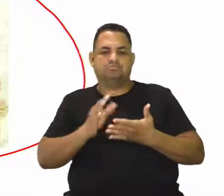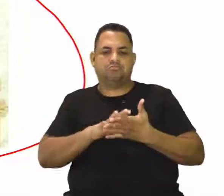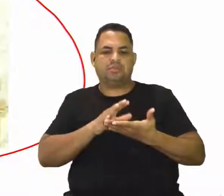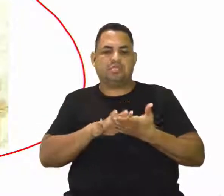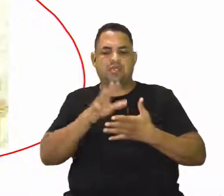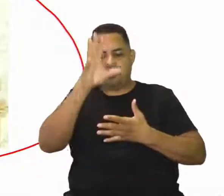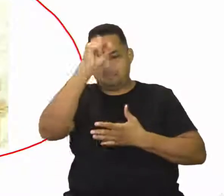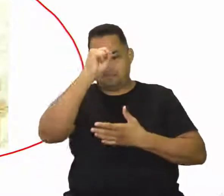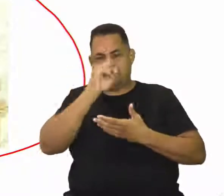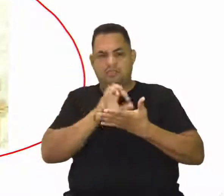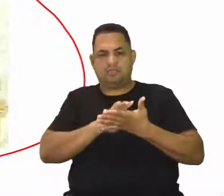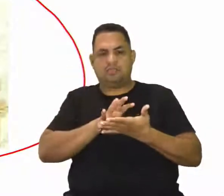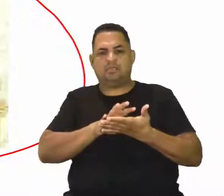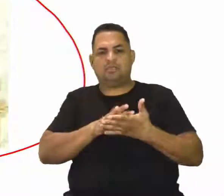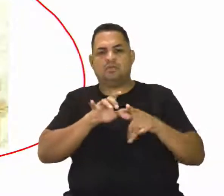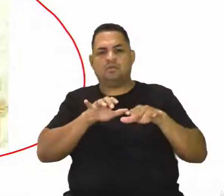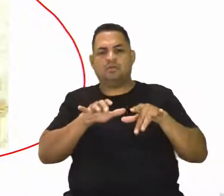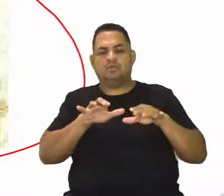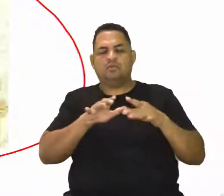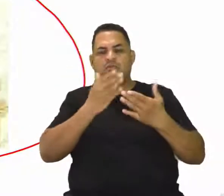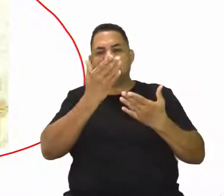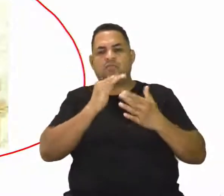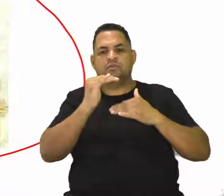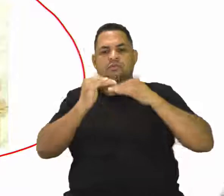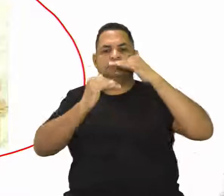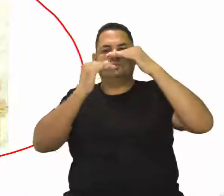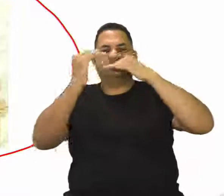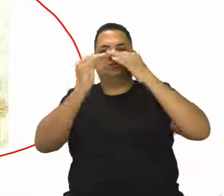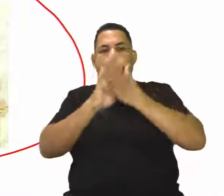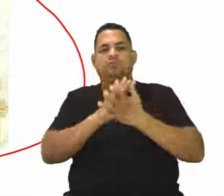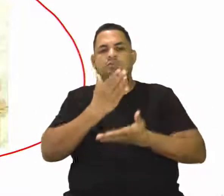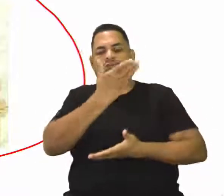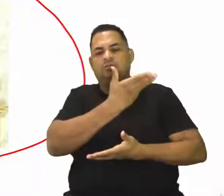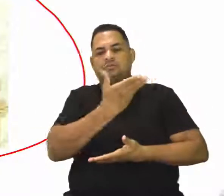na máquina. Olha só a evolução da espécie.